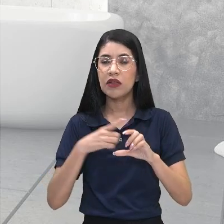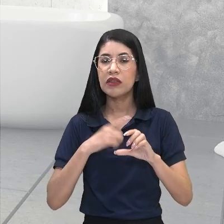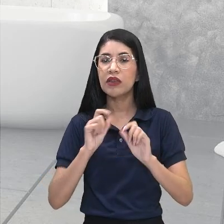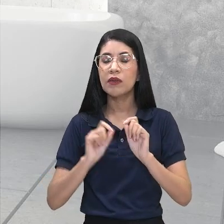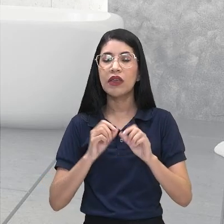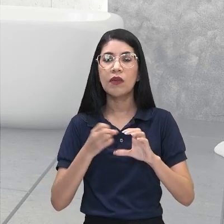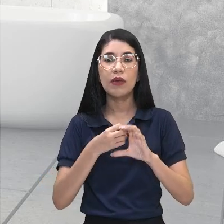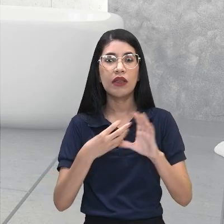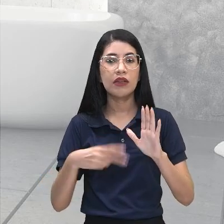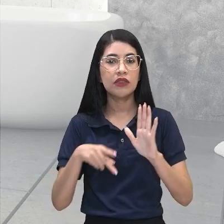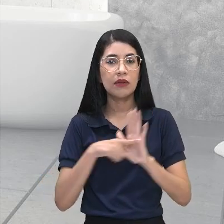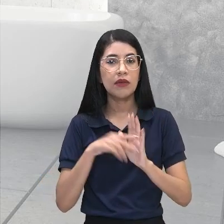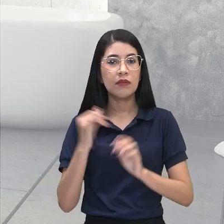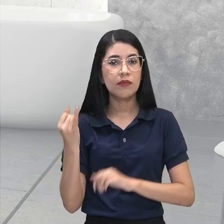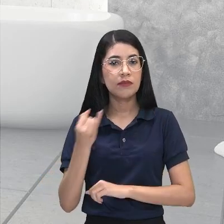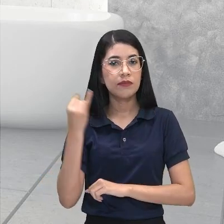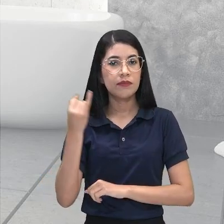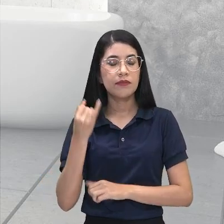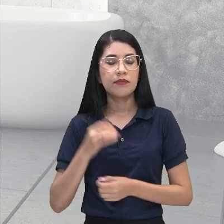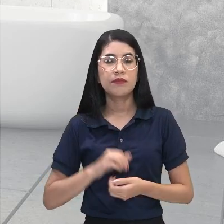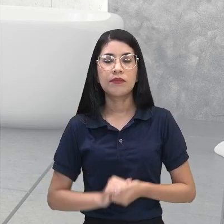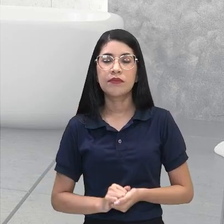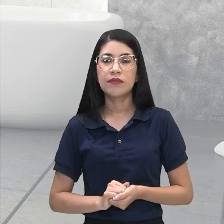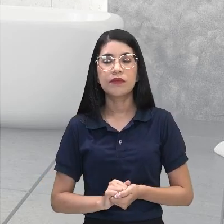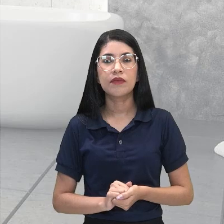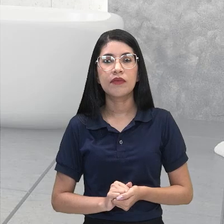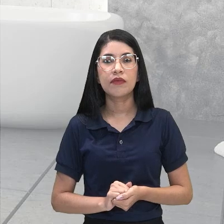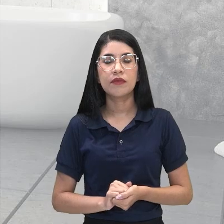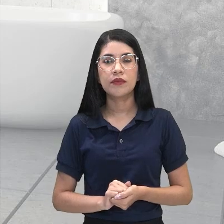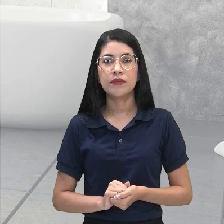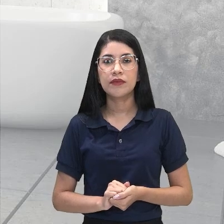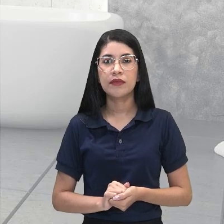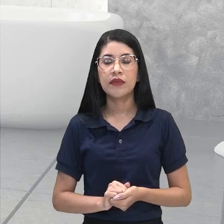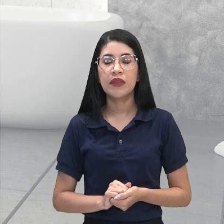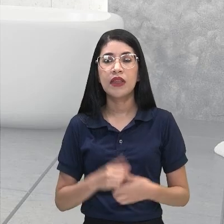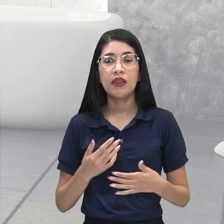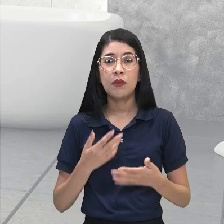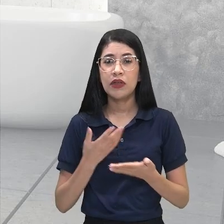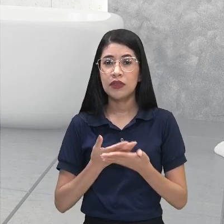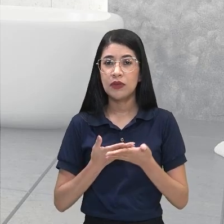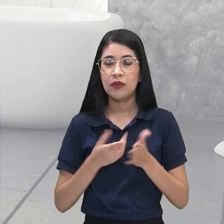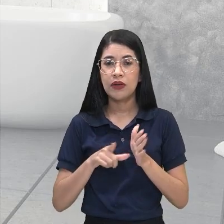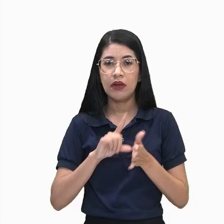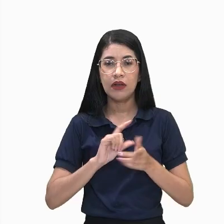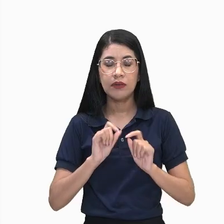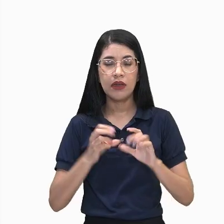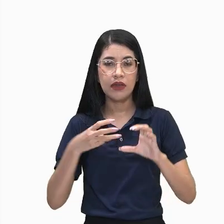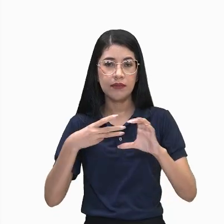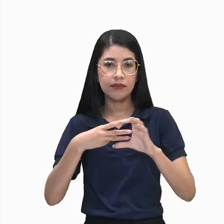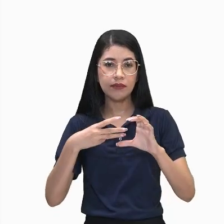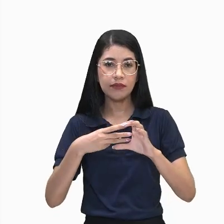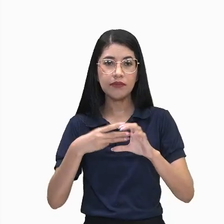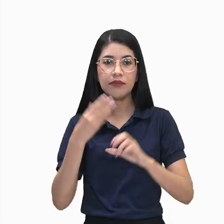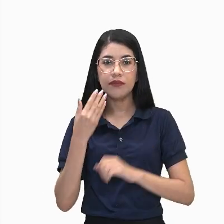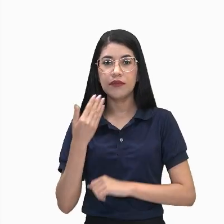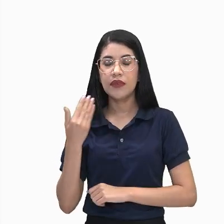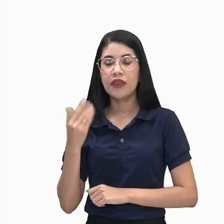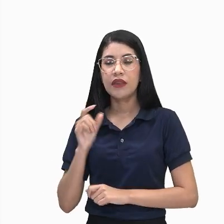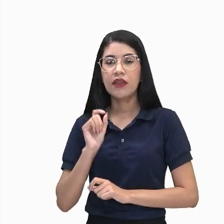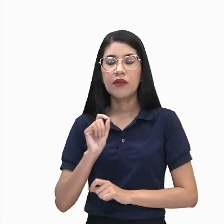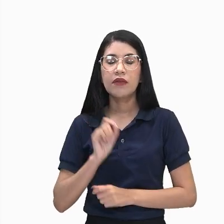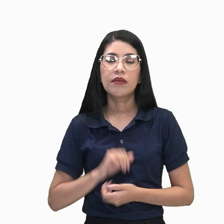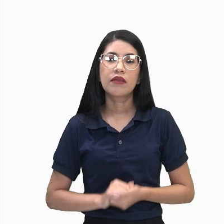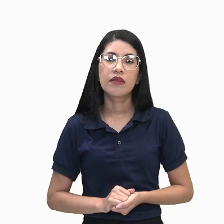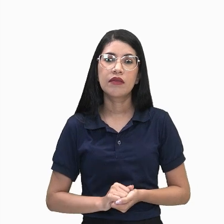características fundamentais. Como nós vimos, a célula que você tem aí, ela é